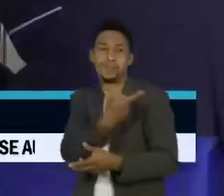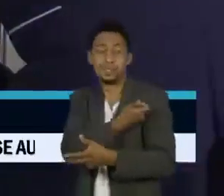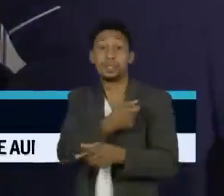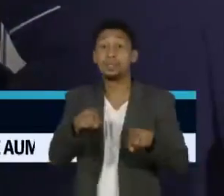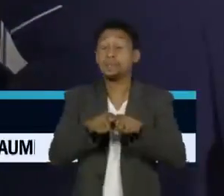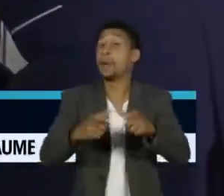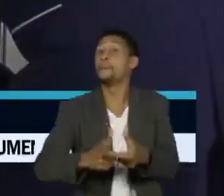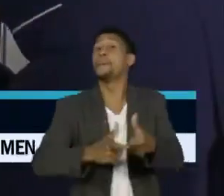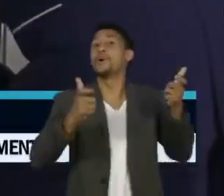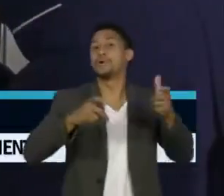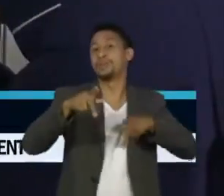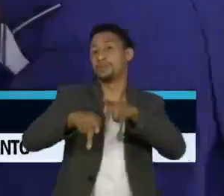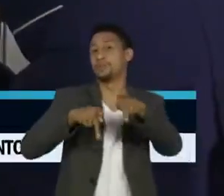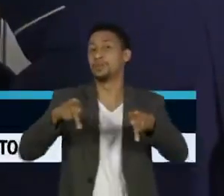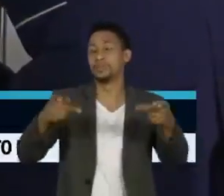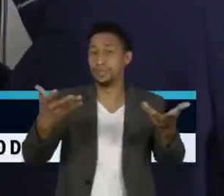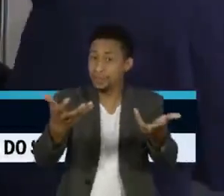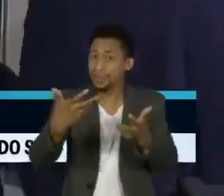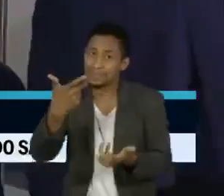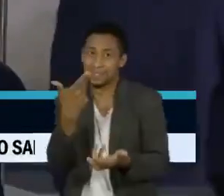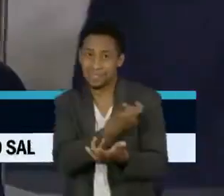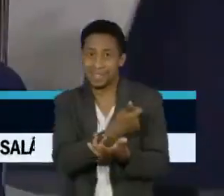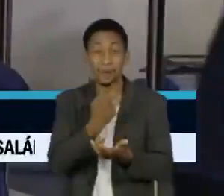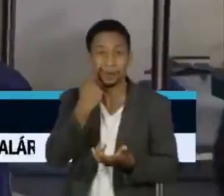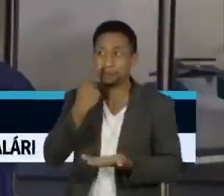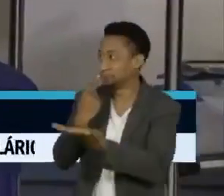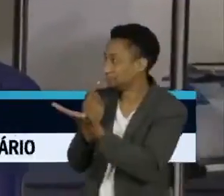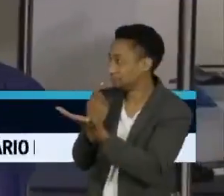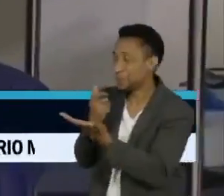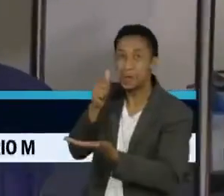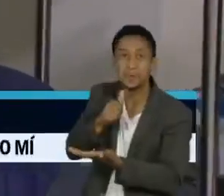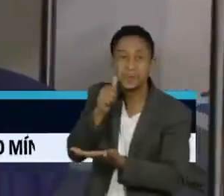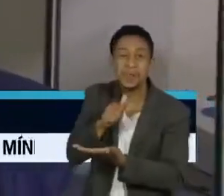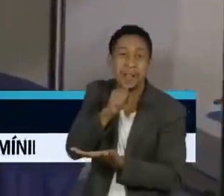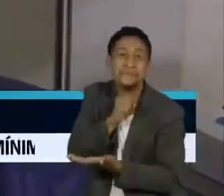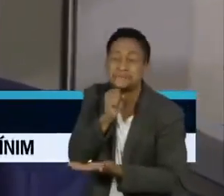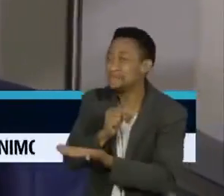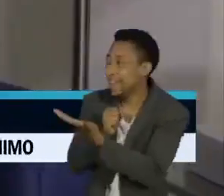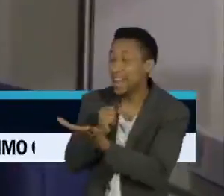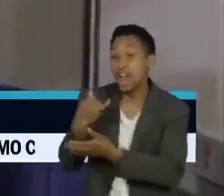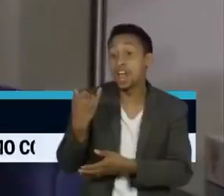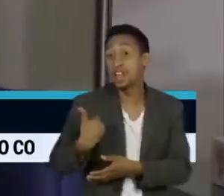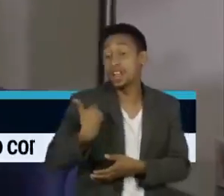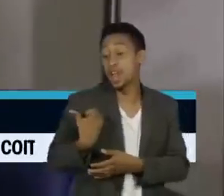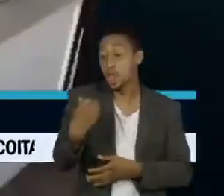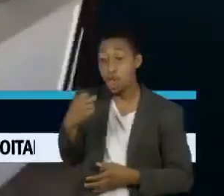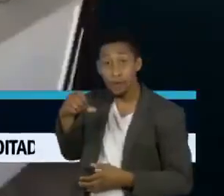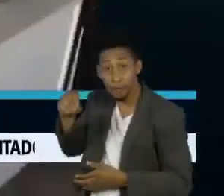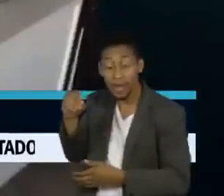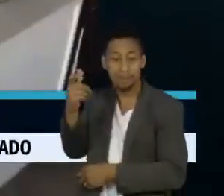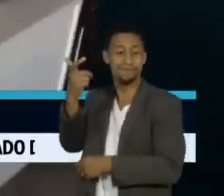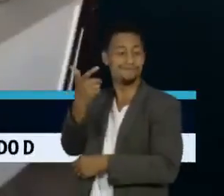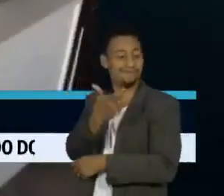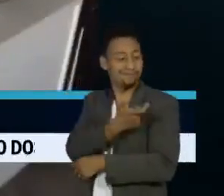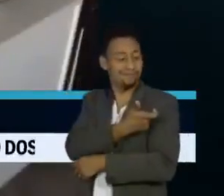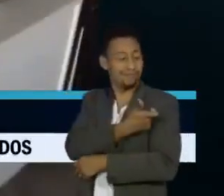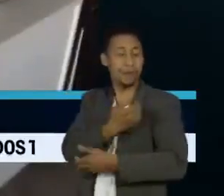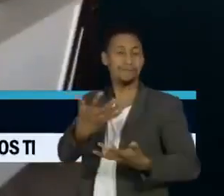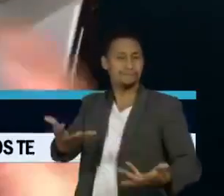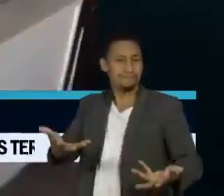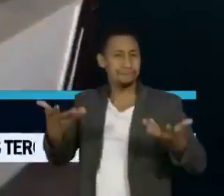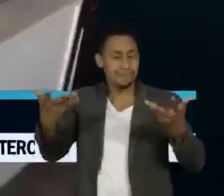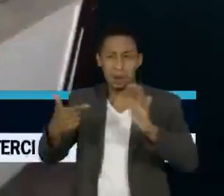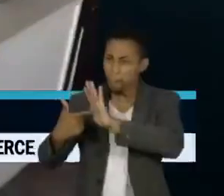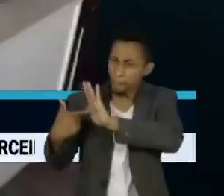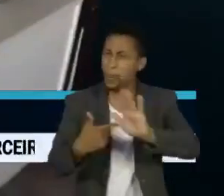também quer se vacinar. Então, quando o pessoal vê aquela senhora mais velha se vacinando lá de 90 anos, isso é uma imagem muito poderosa, né? Está mostrando, a